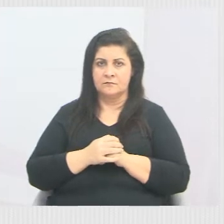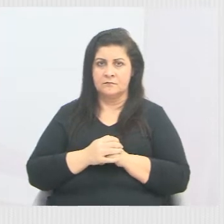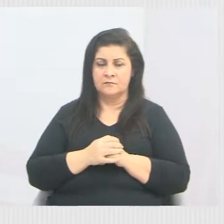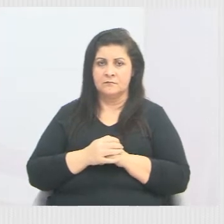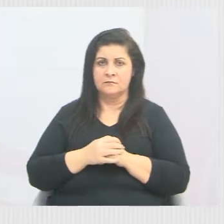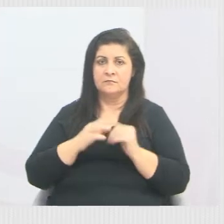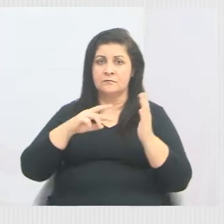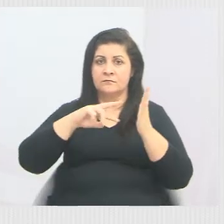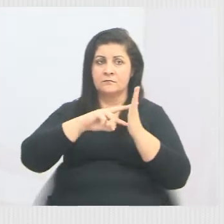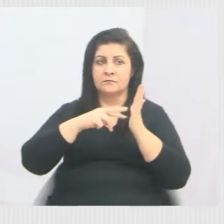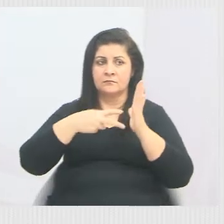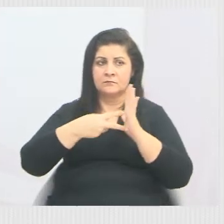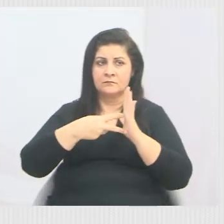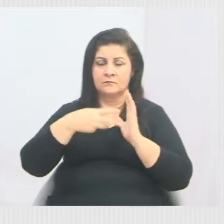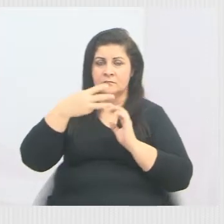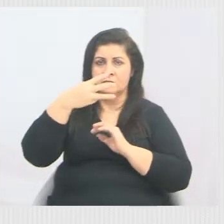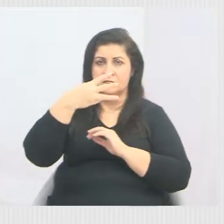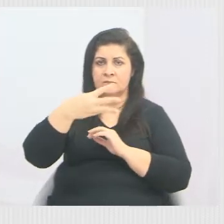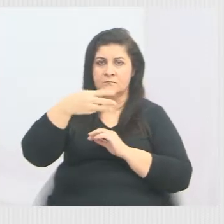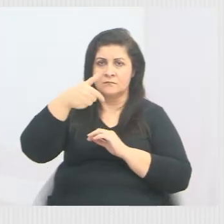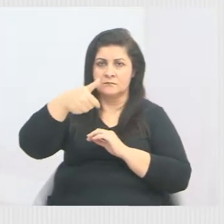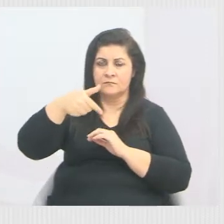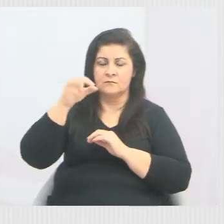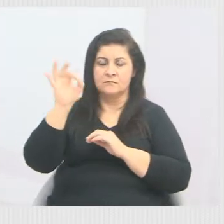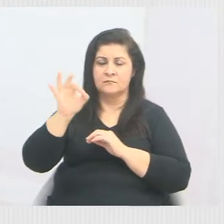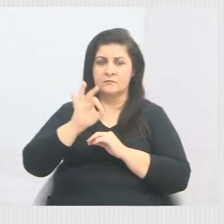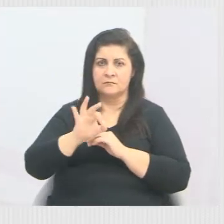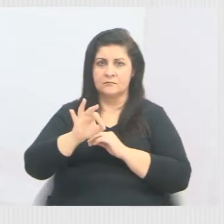23.733.000, alcançou a meta de